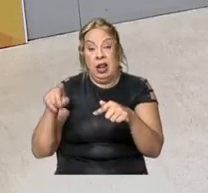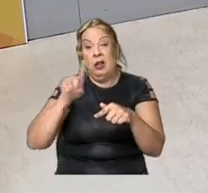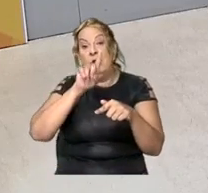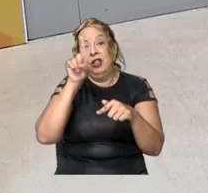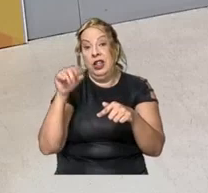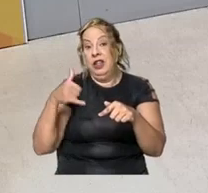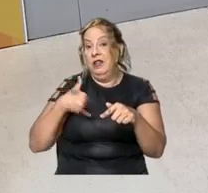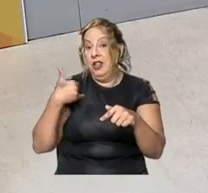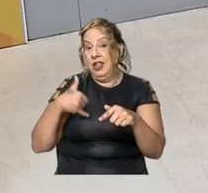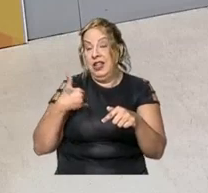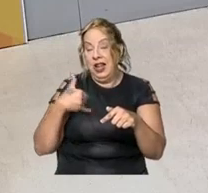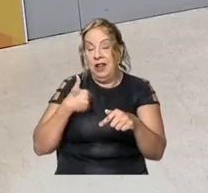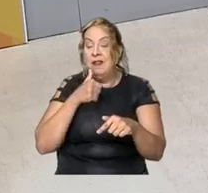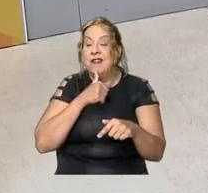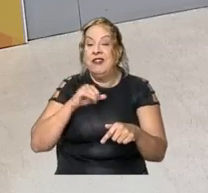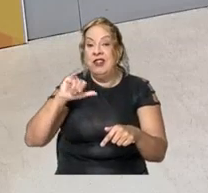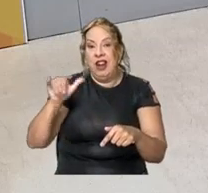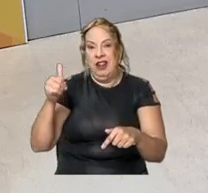tá chegando, 17.